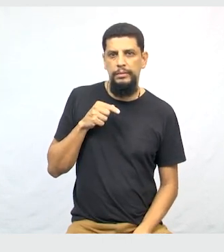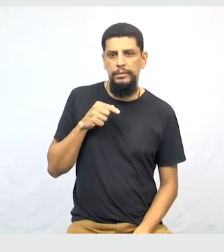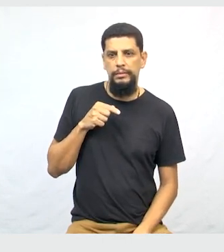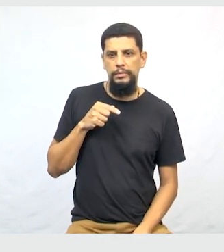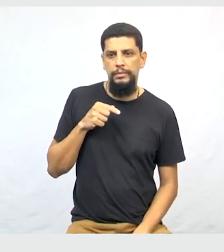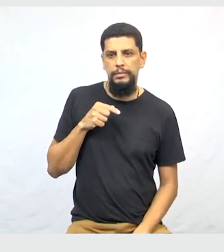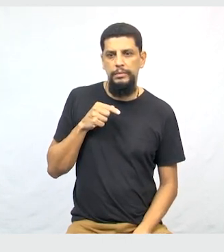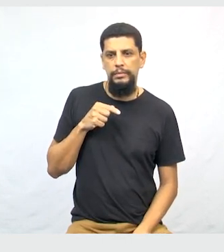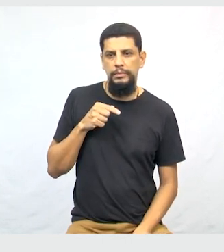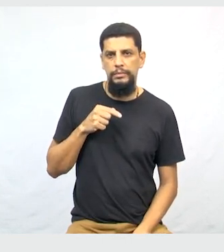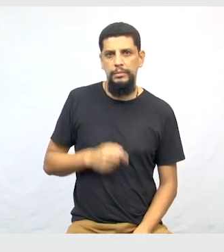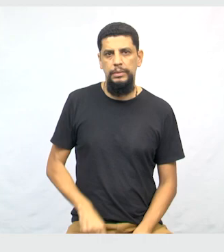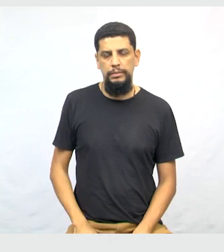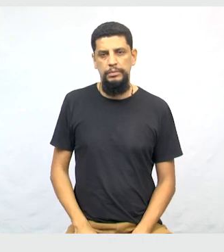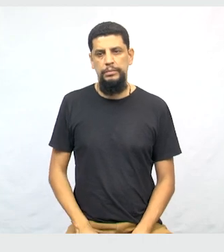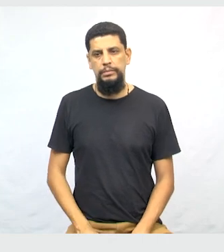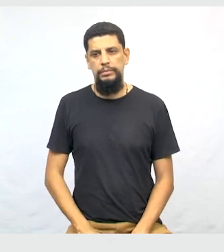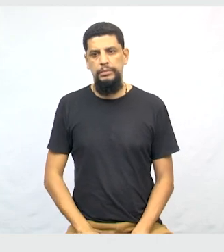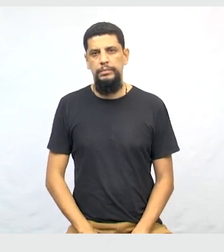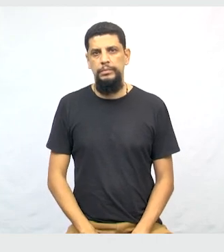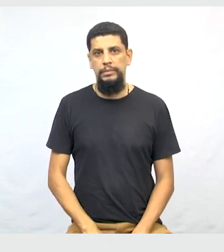começa com